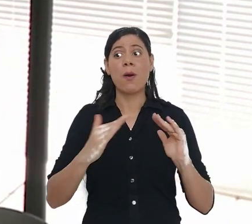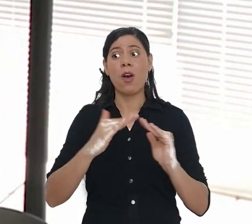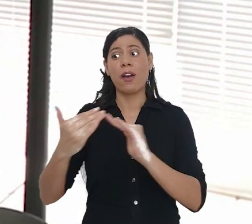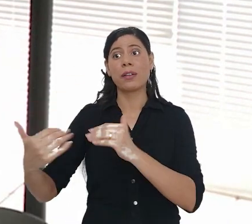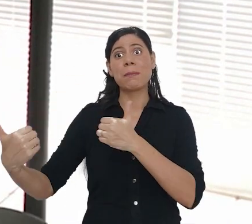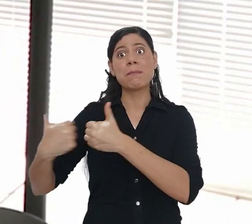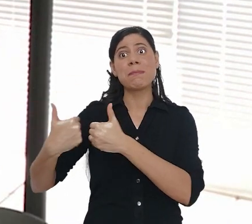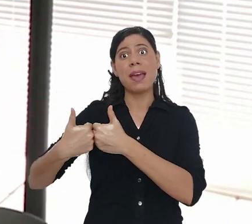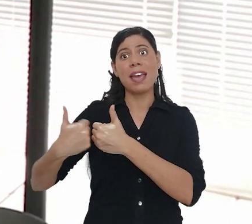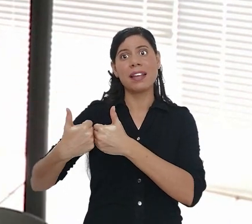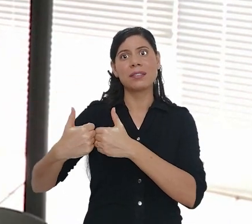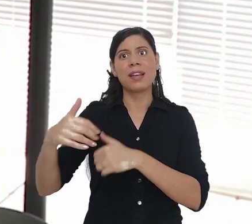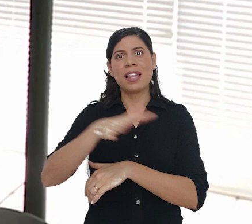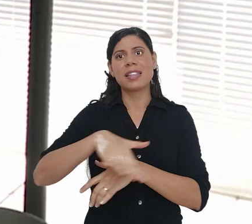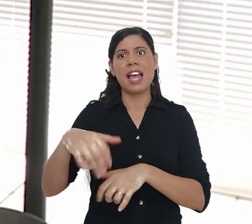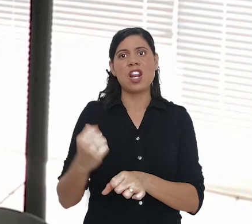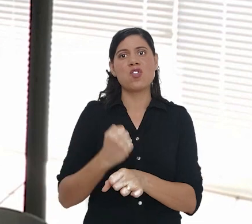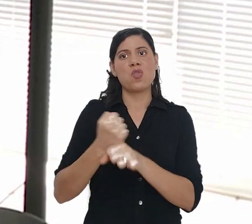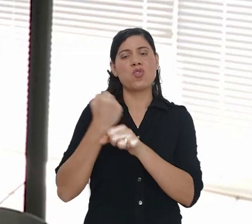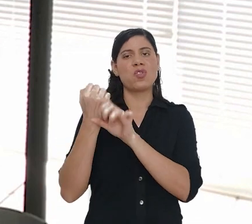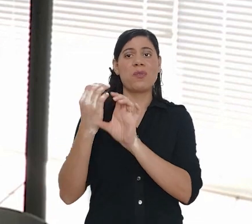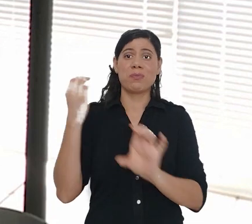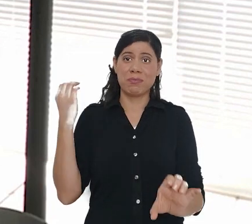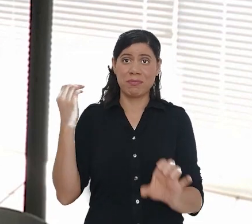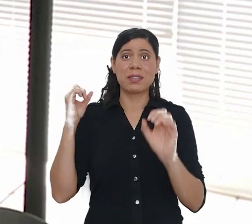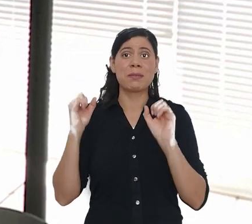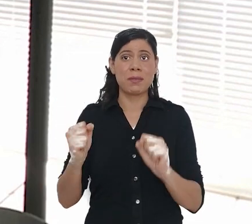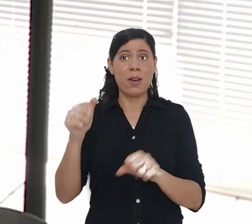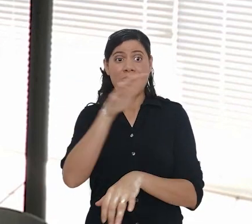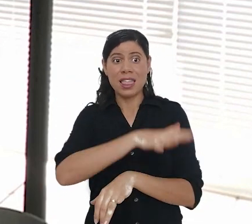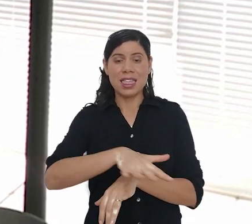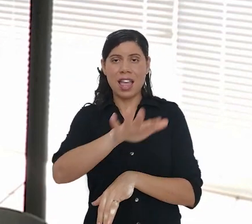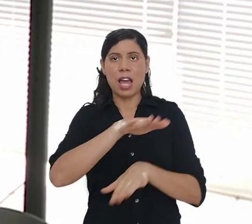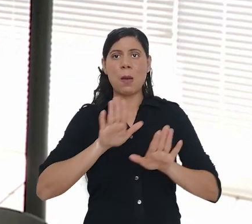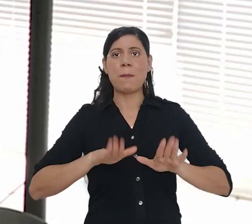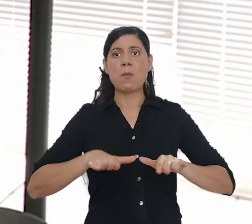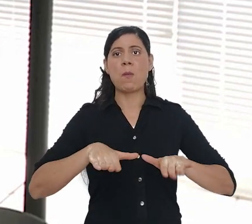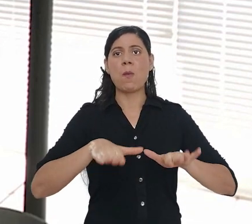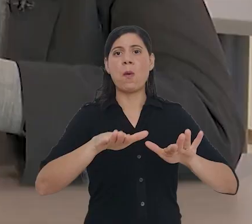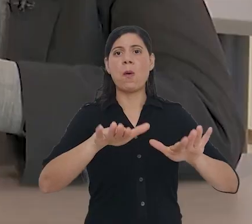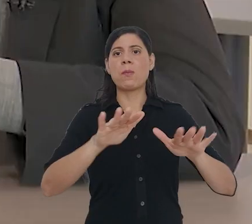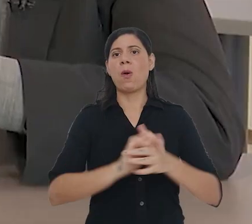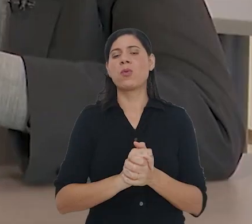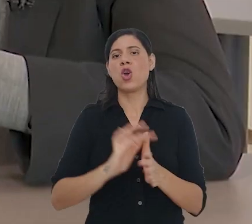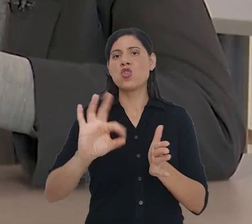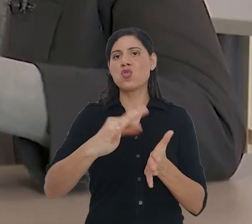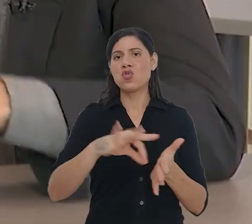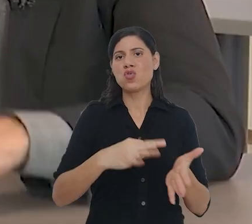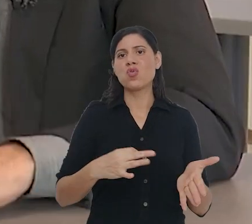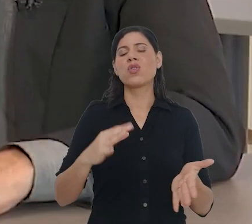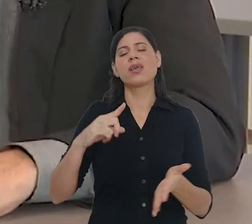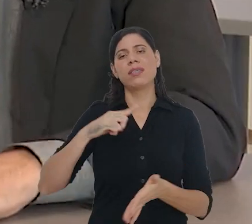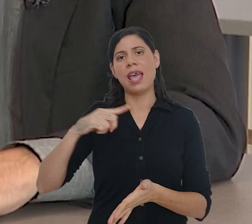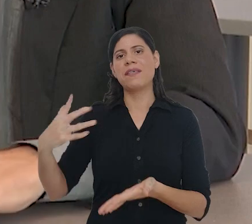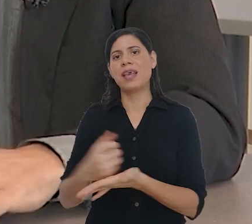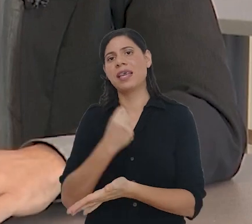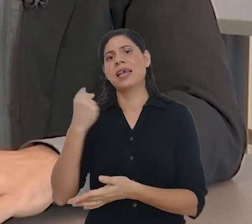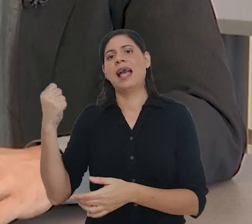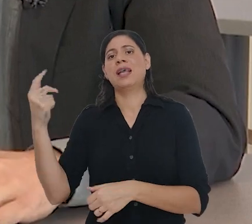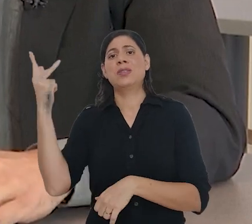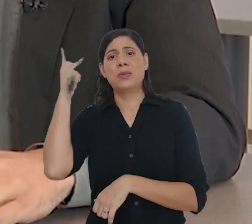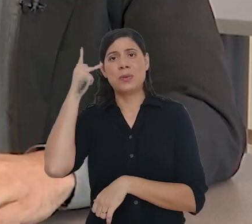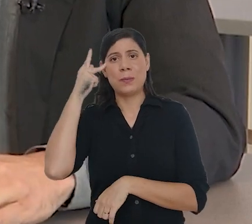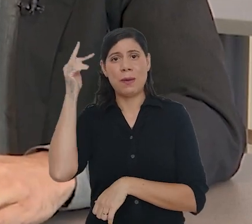estar em atividades como construção civil, né? Como no setor têxtil, onde já houve muitos resgates na região de São Paulo, em oficinas de